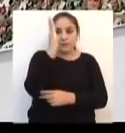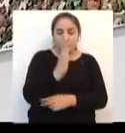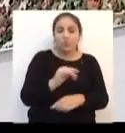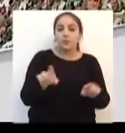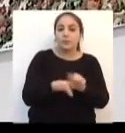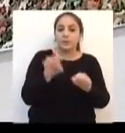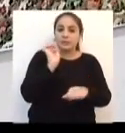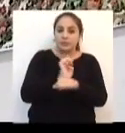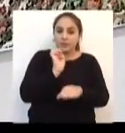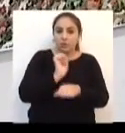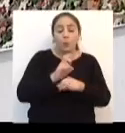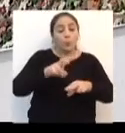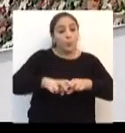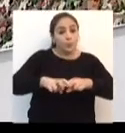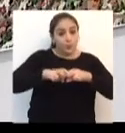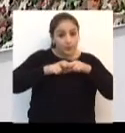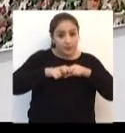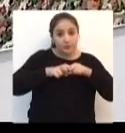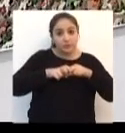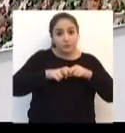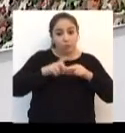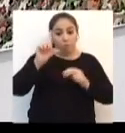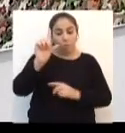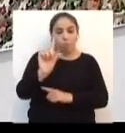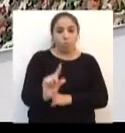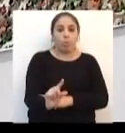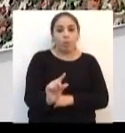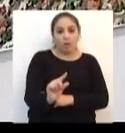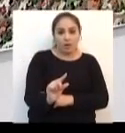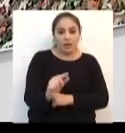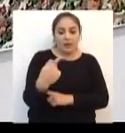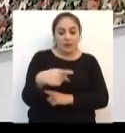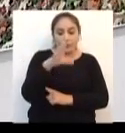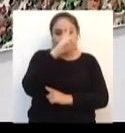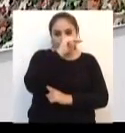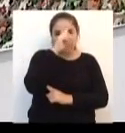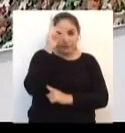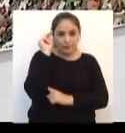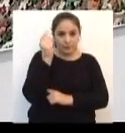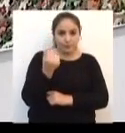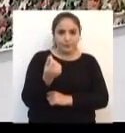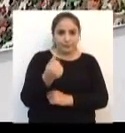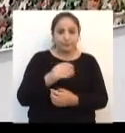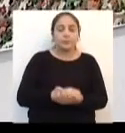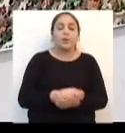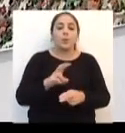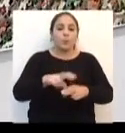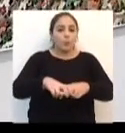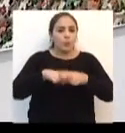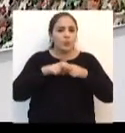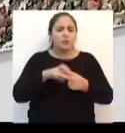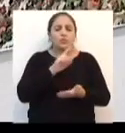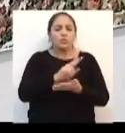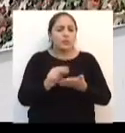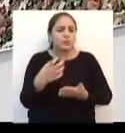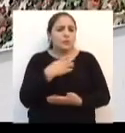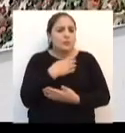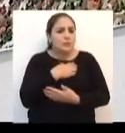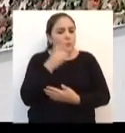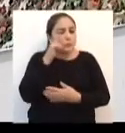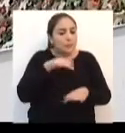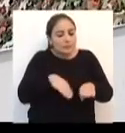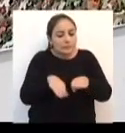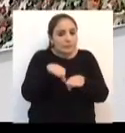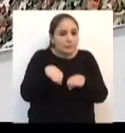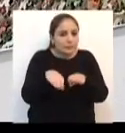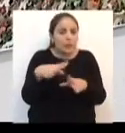em consequência disso, a queda na receita do município. Por isso, várias medidas serão adotadas para equilibrar as